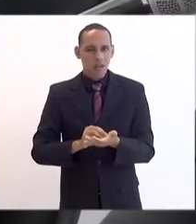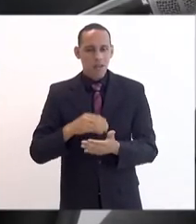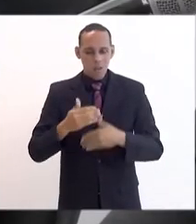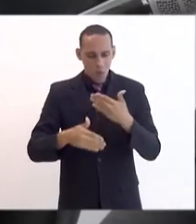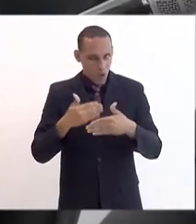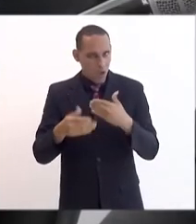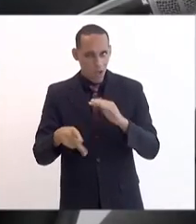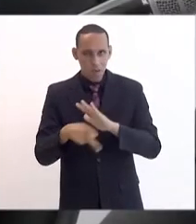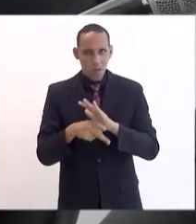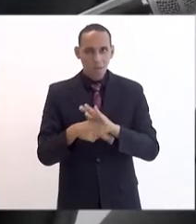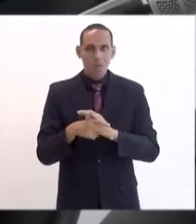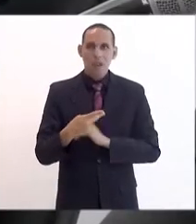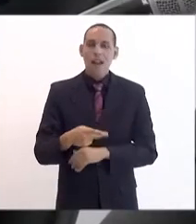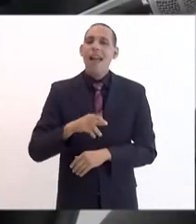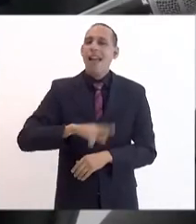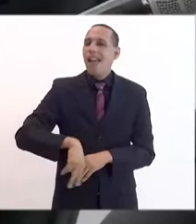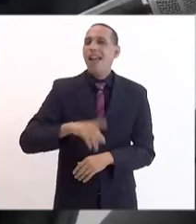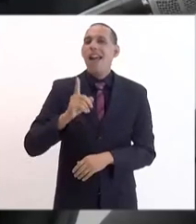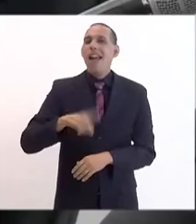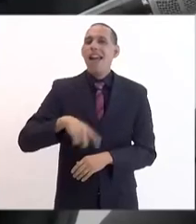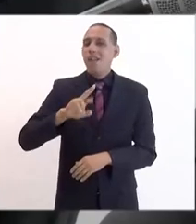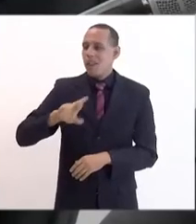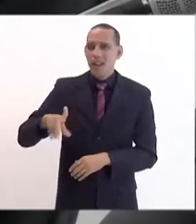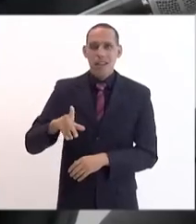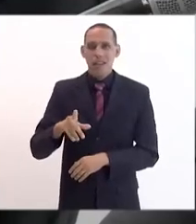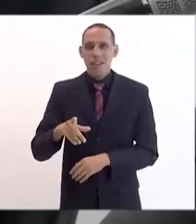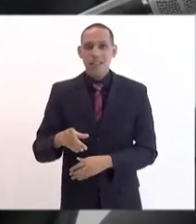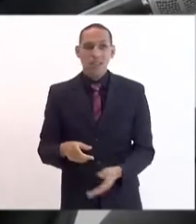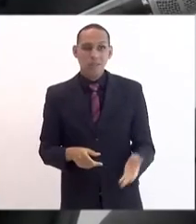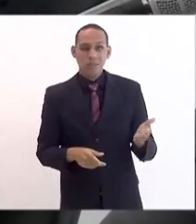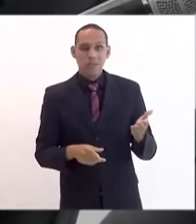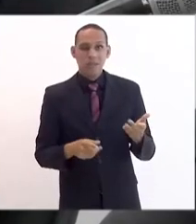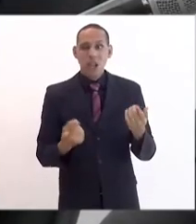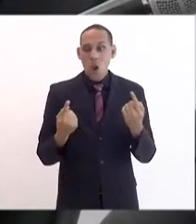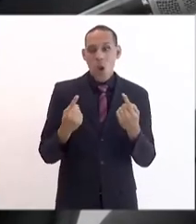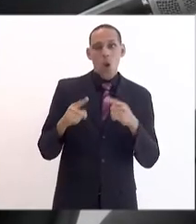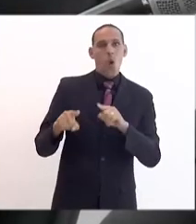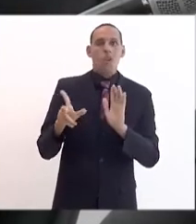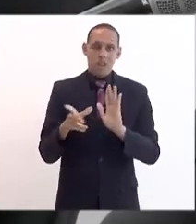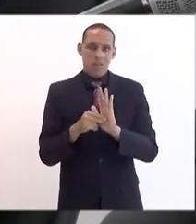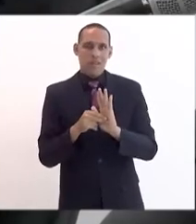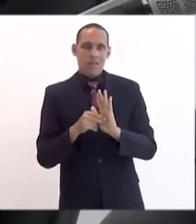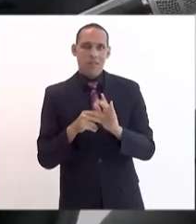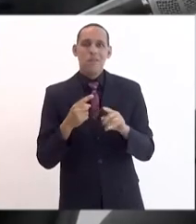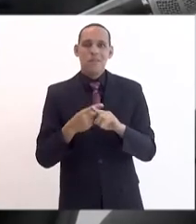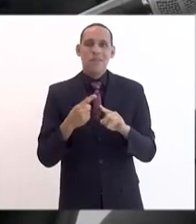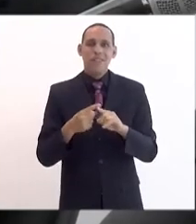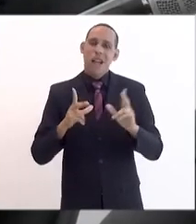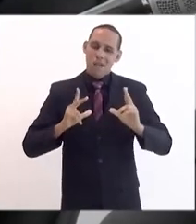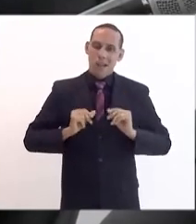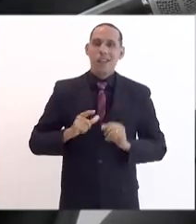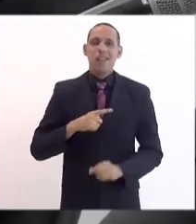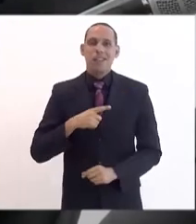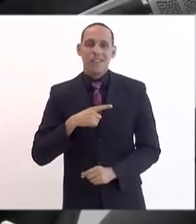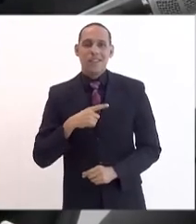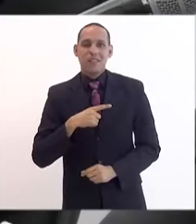processual, é um voto diferente do voto contrário às emendas, porque aí elabora-se o mérito, se